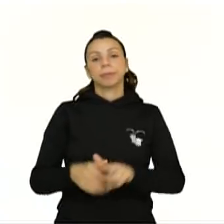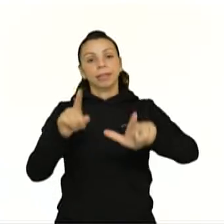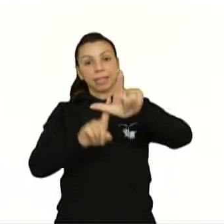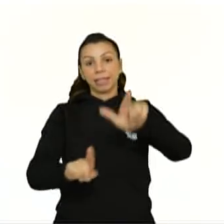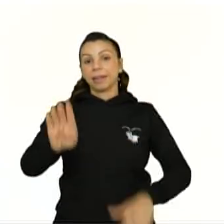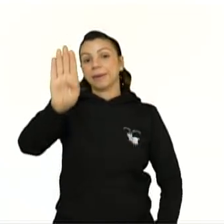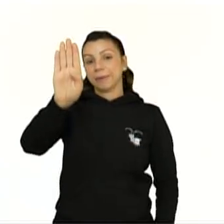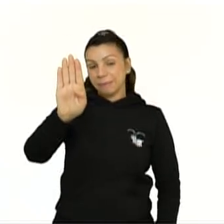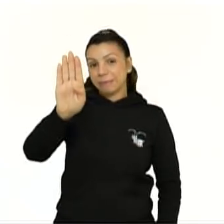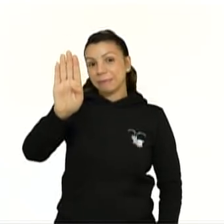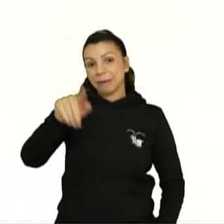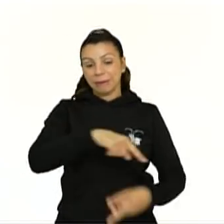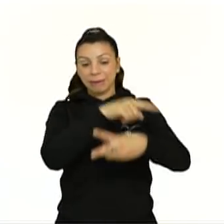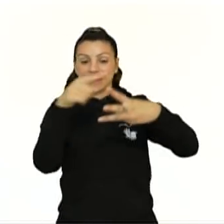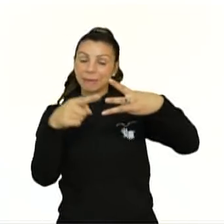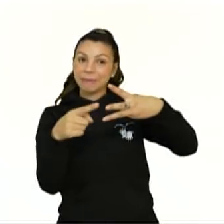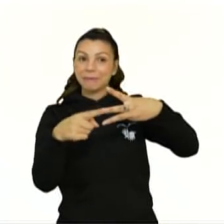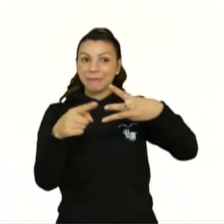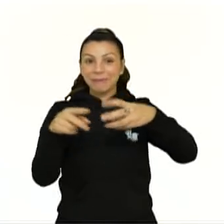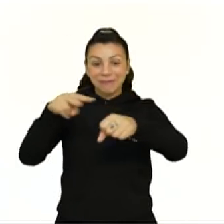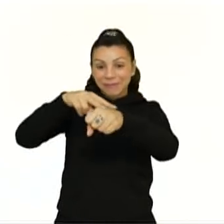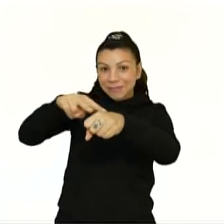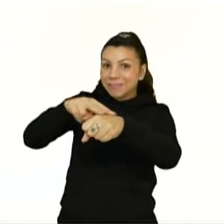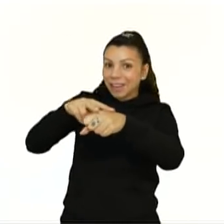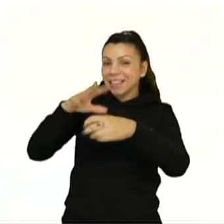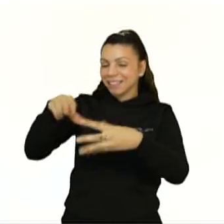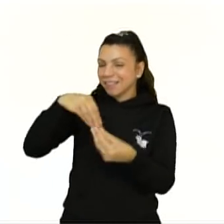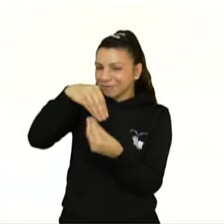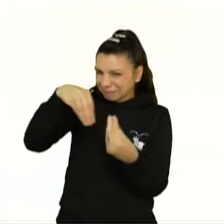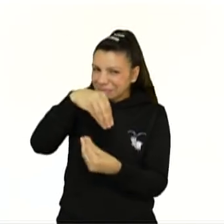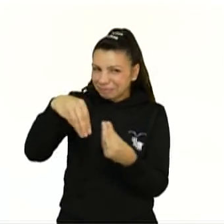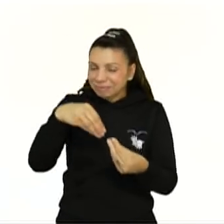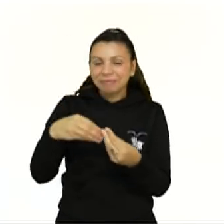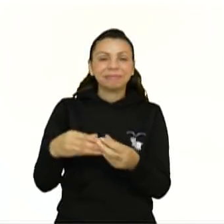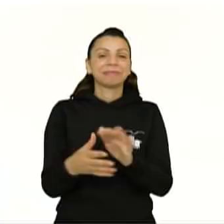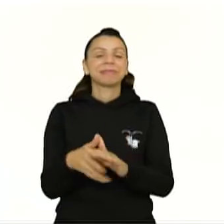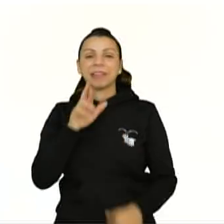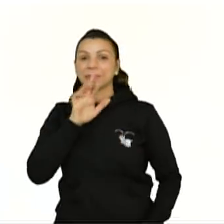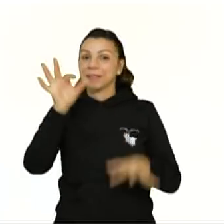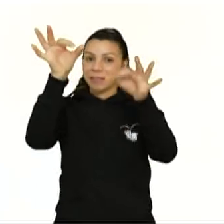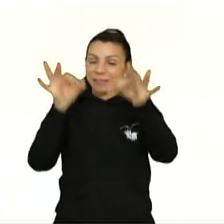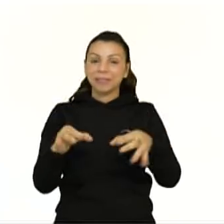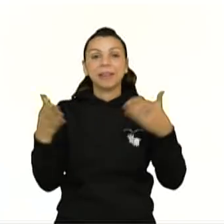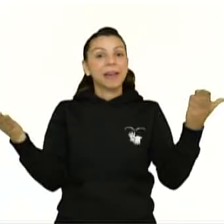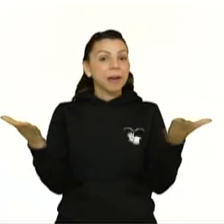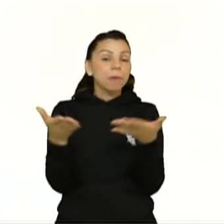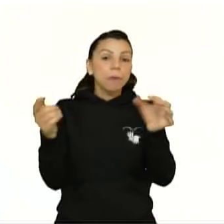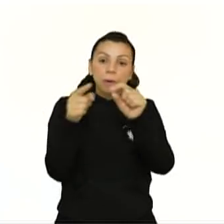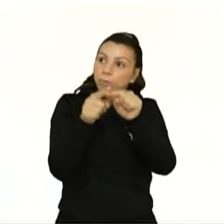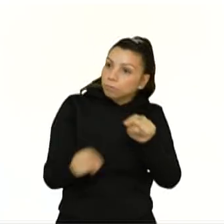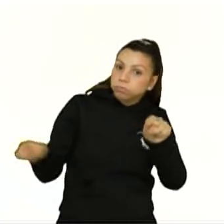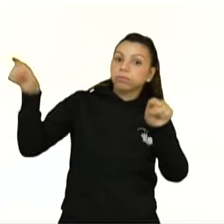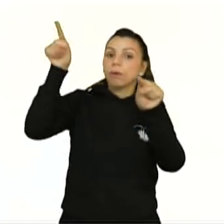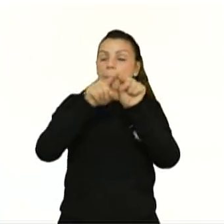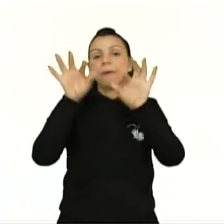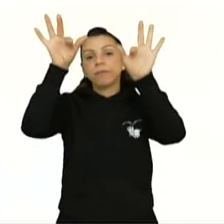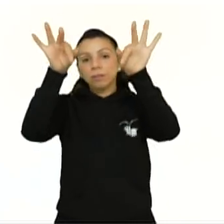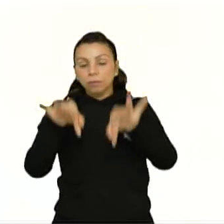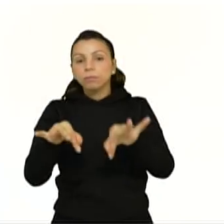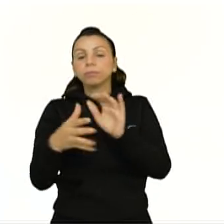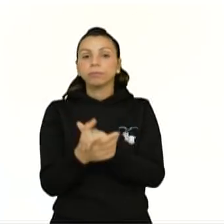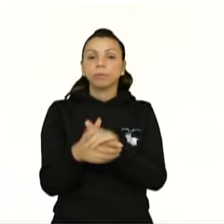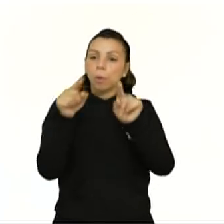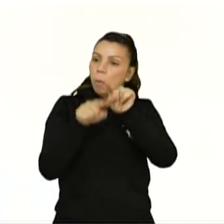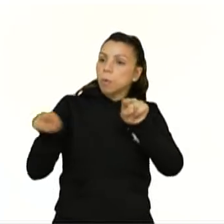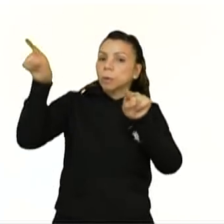B, a cor secundária verde. Ó, então você fez até a experimentação, você deve ter acertado isso aqui já na hora. E aí, nós temos então, para finalizar aqui, nós temos o